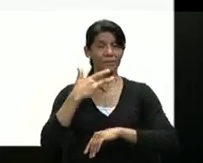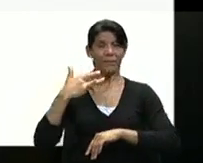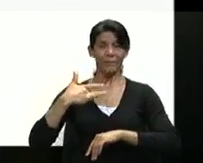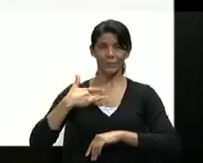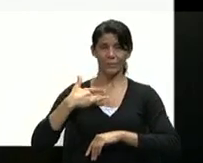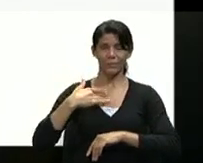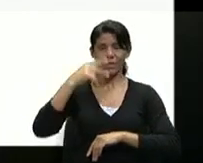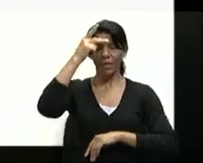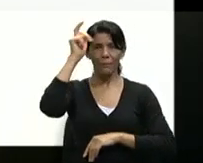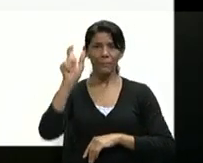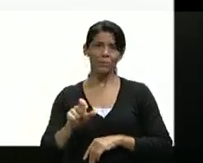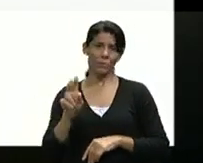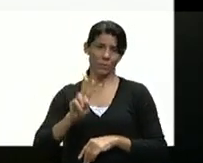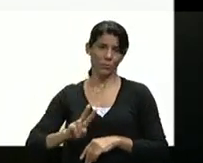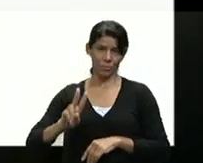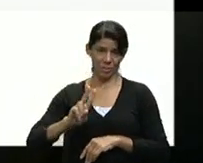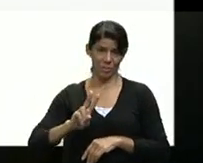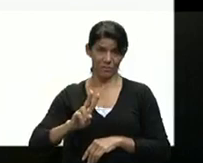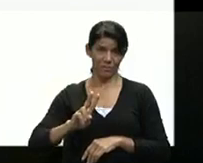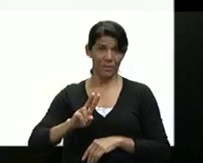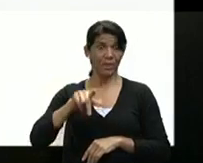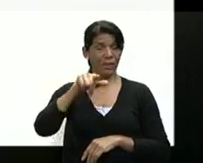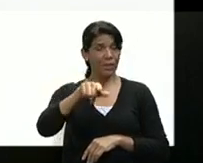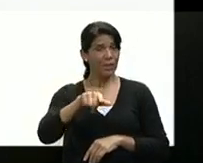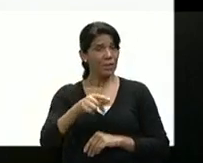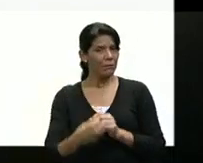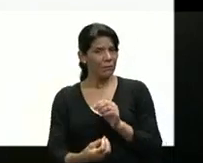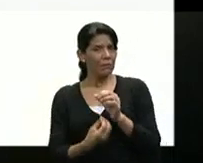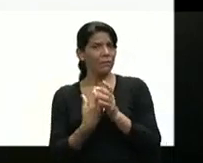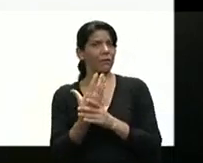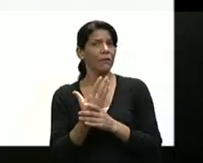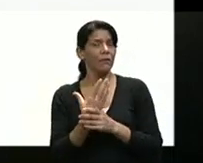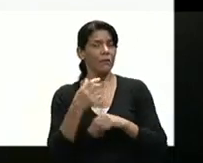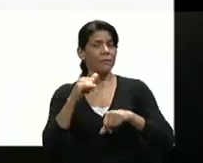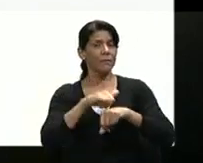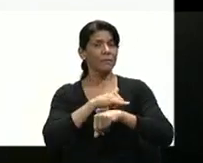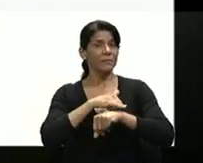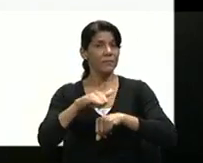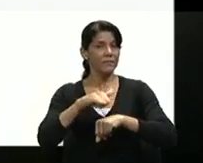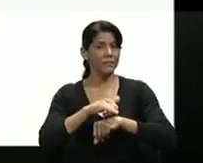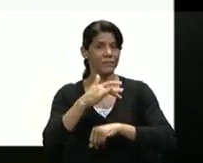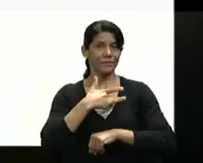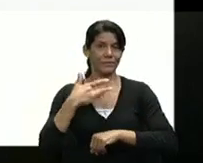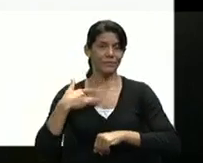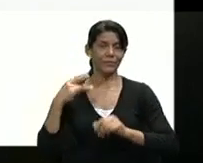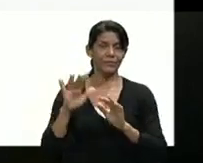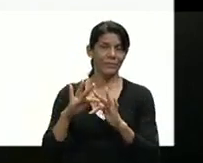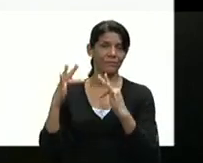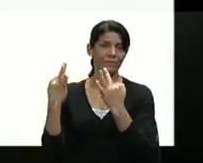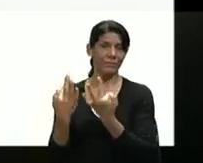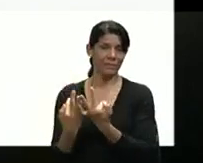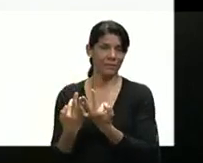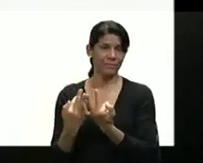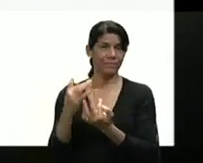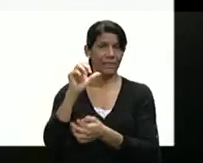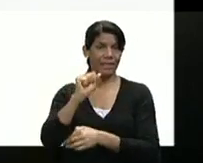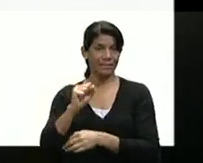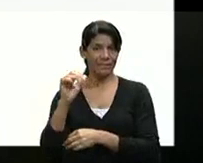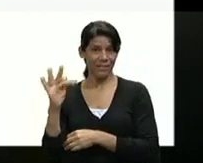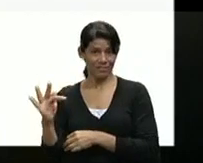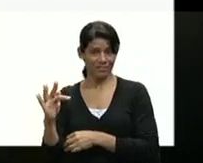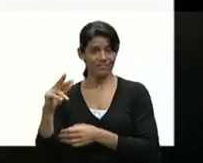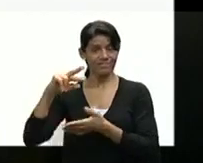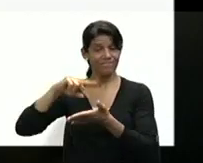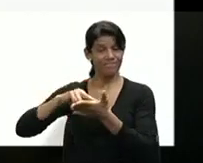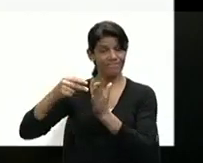o seu usuário. Para isso foi criado a Estratégia de Saúde da Família, o ESF, que trata